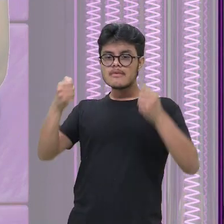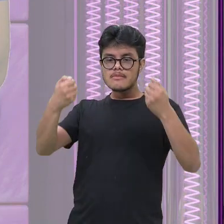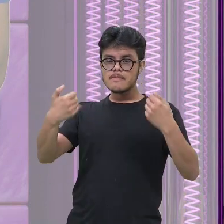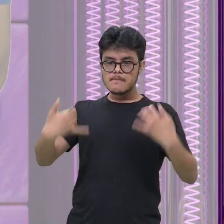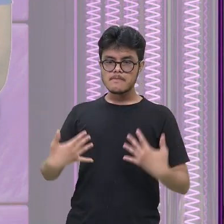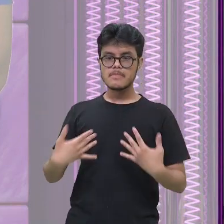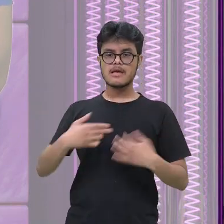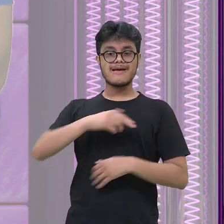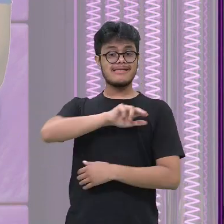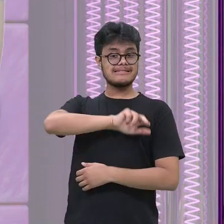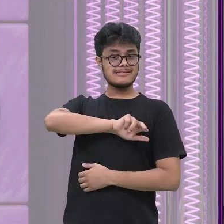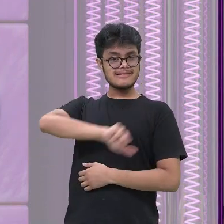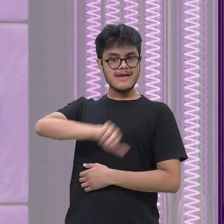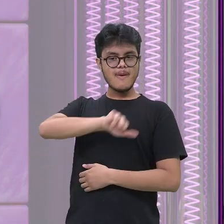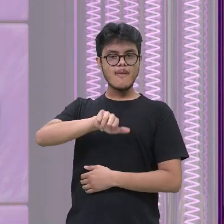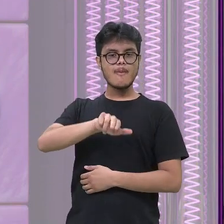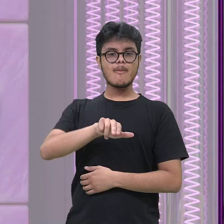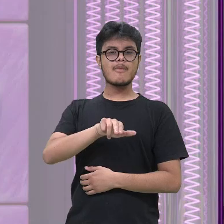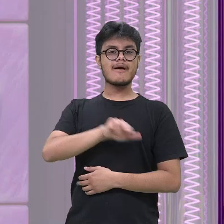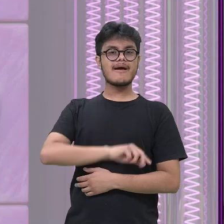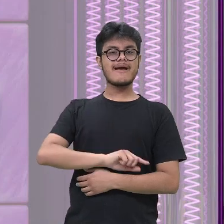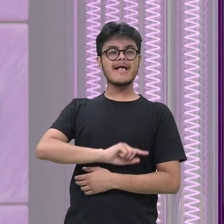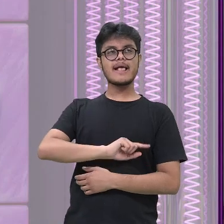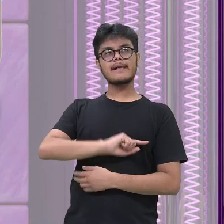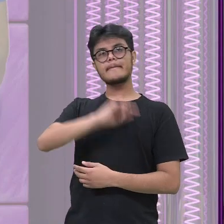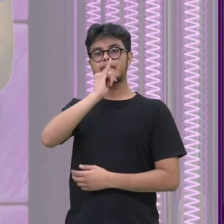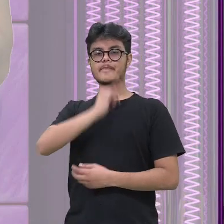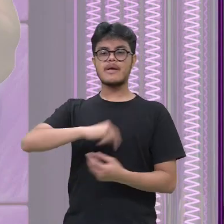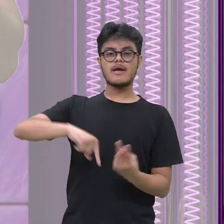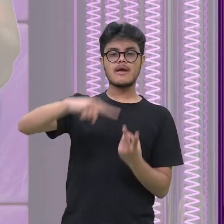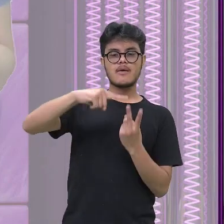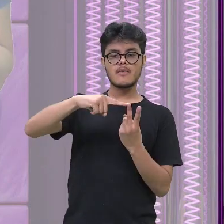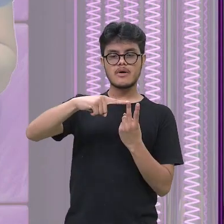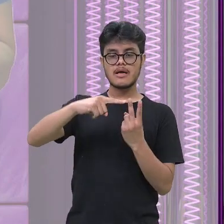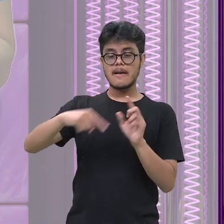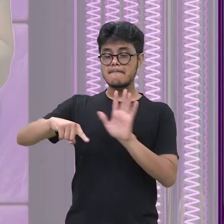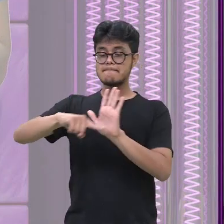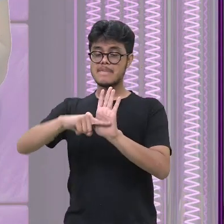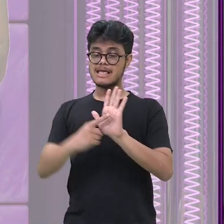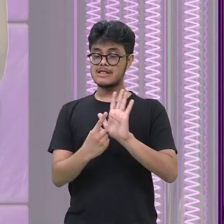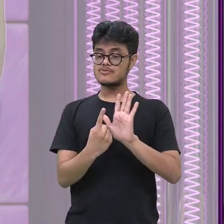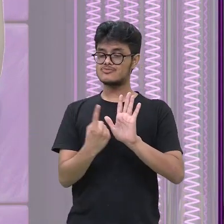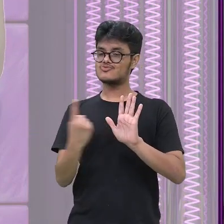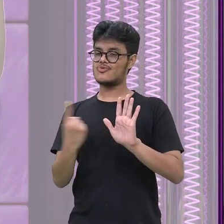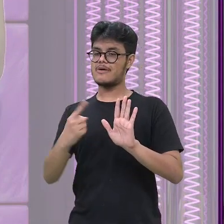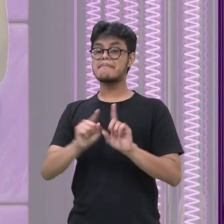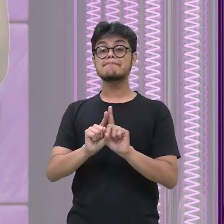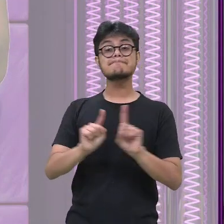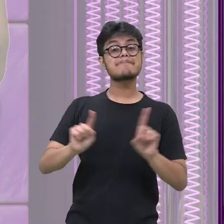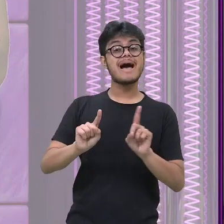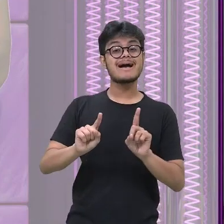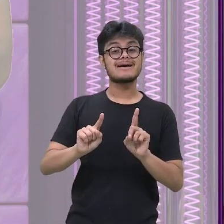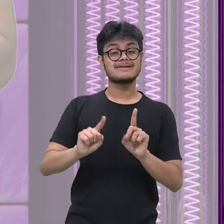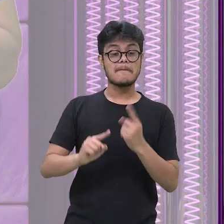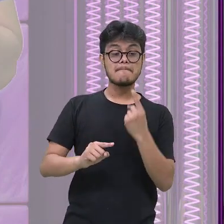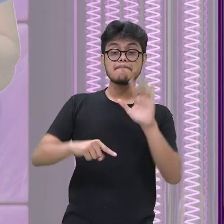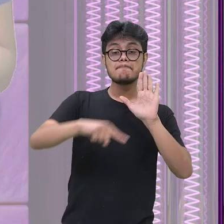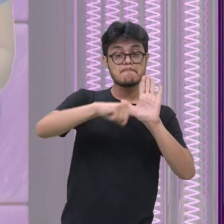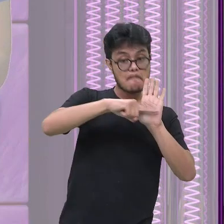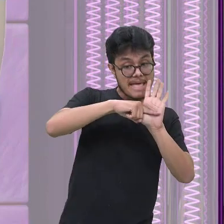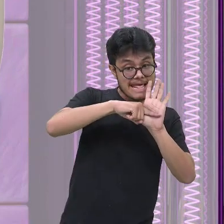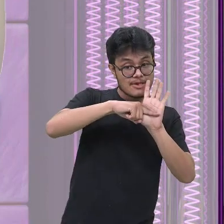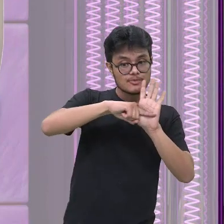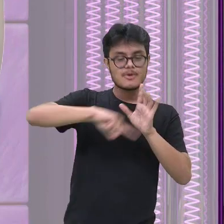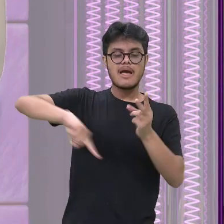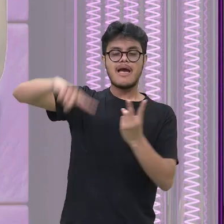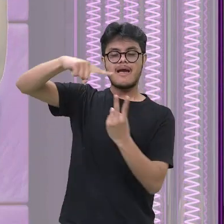que não é raiz quadrada de menos 11, e sim menos a raiz quadrada de 11, que é uma coisa